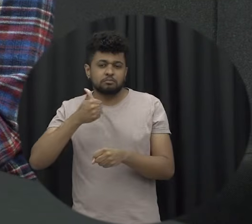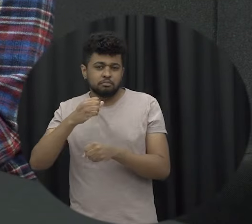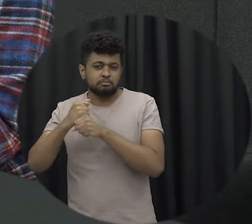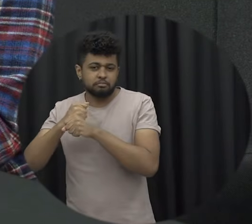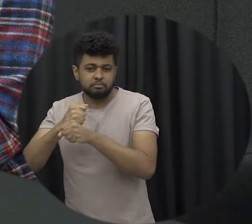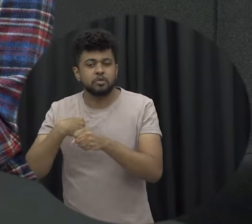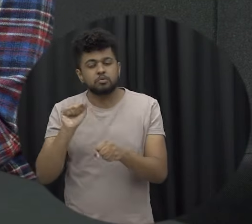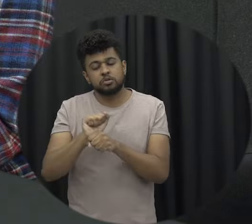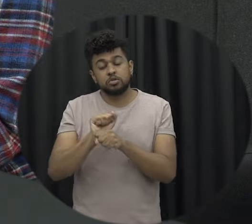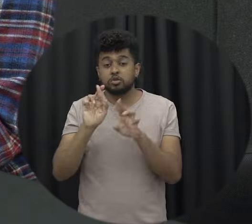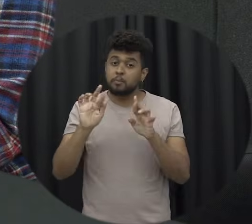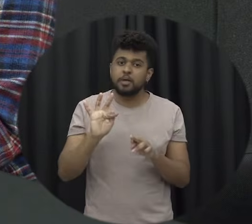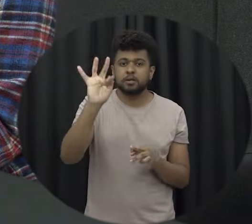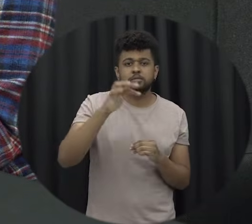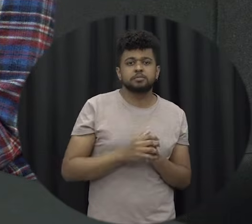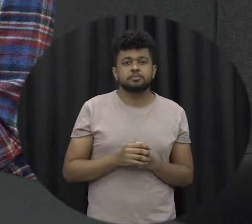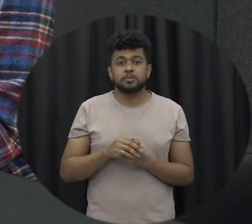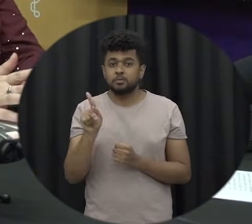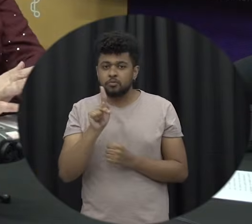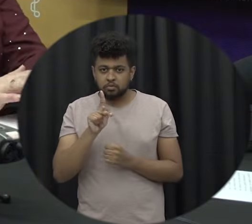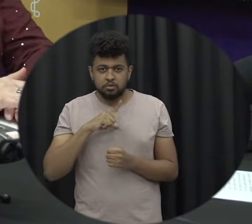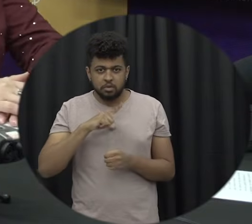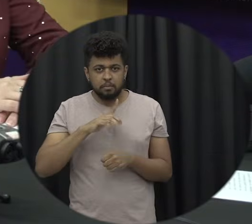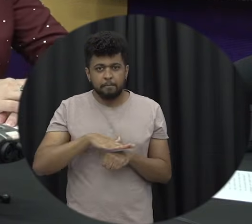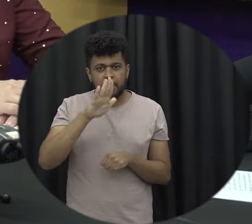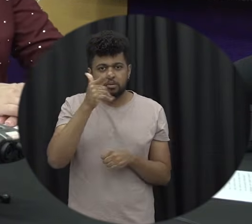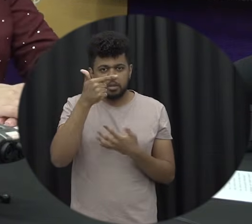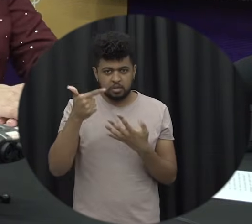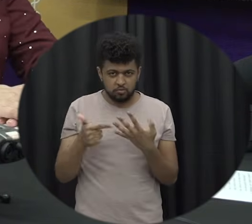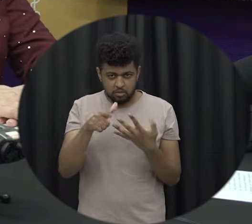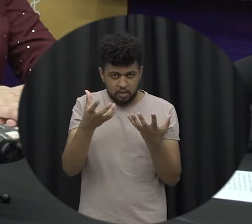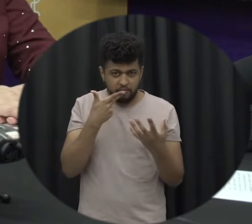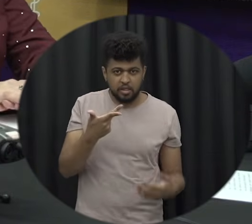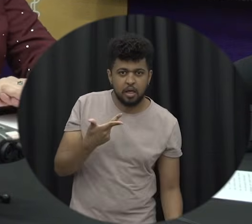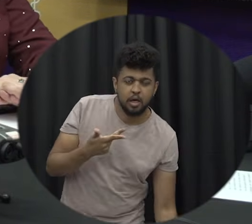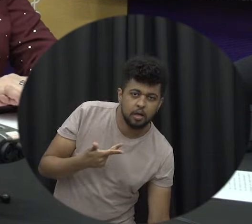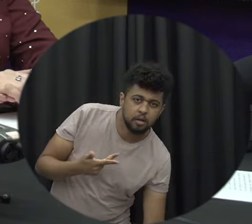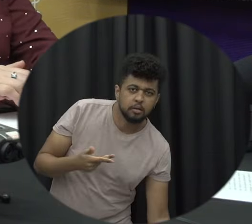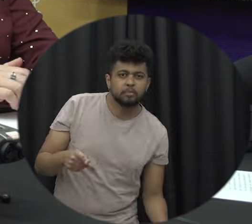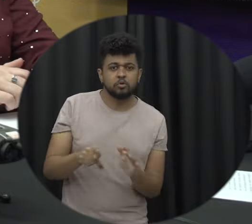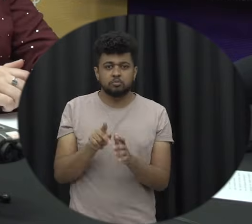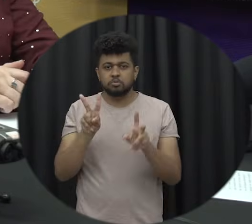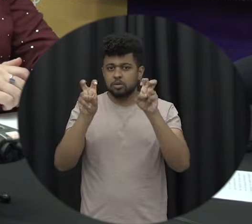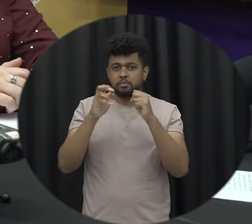essa esperança. Professor, tem mais alguma questão que o senhor gostaria de abordar sobre o tema?